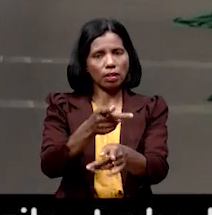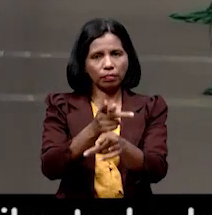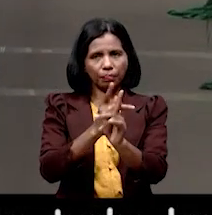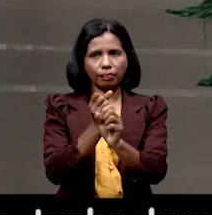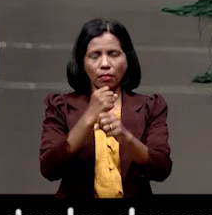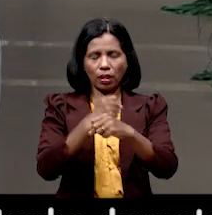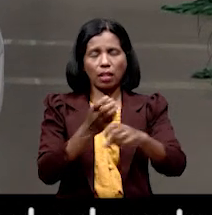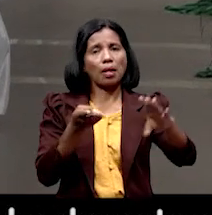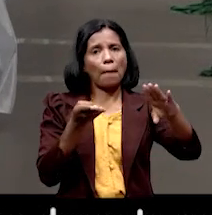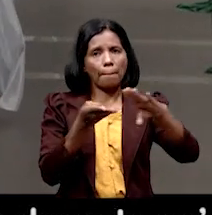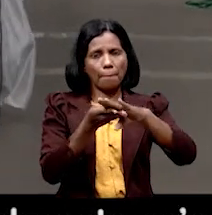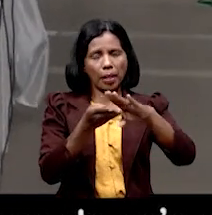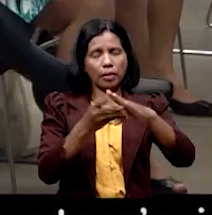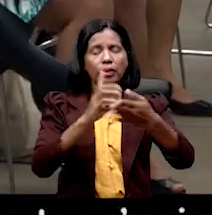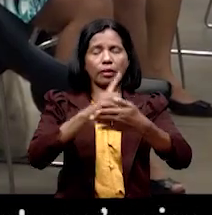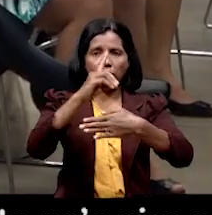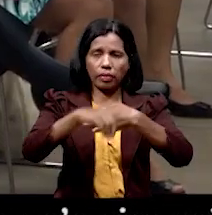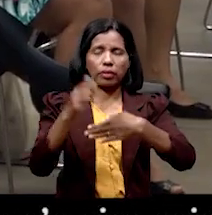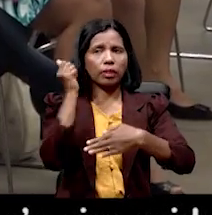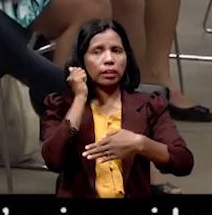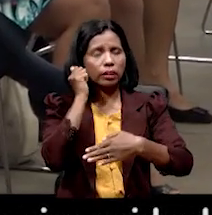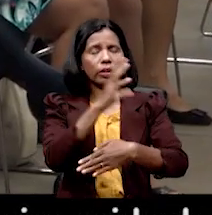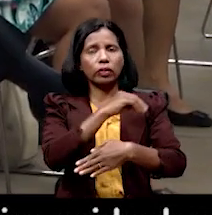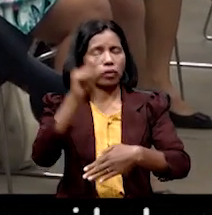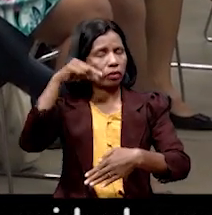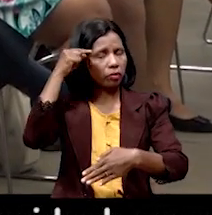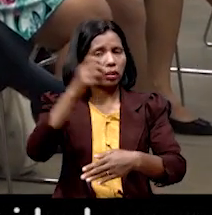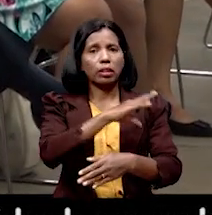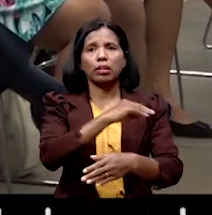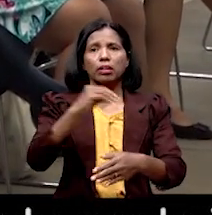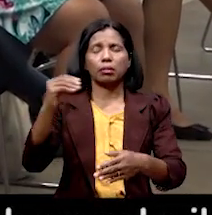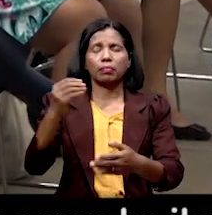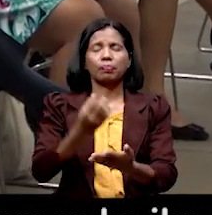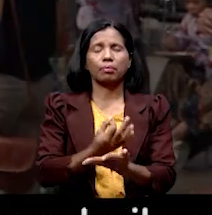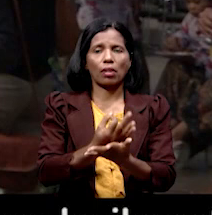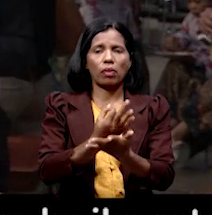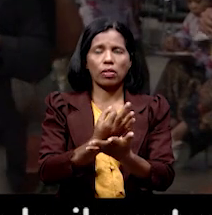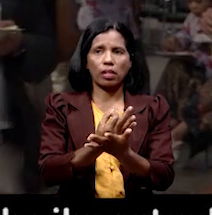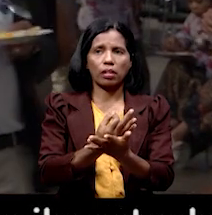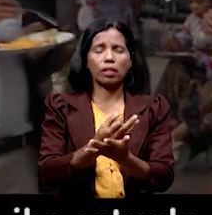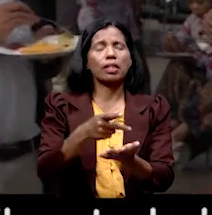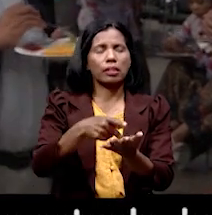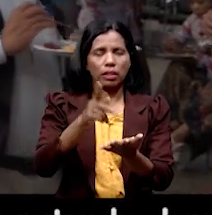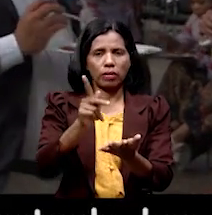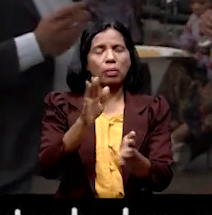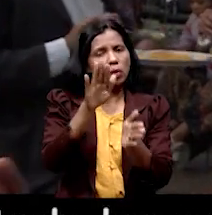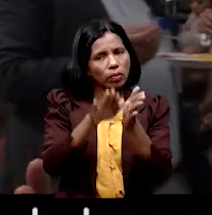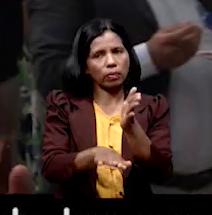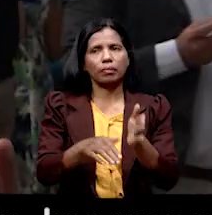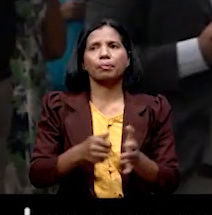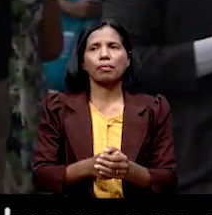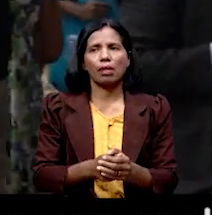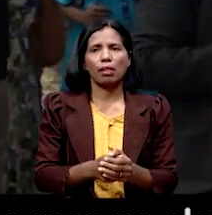Banco de Desenvolvimento Asiático ho governo liu Ministério Finanças ho juros ne be ki ni juros ne ki tamba ne maita